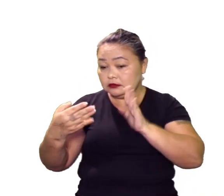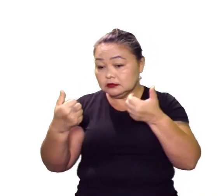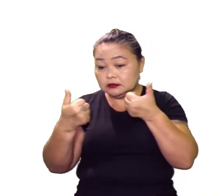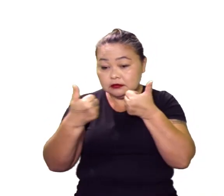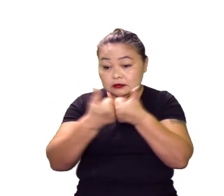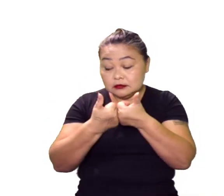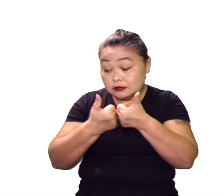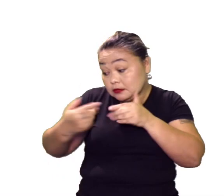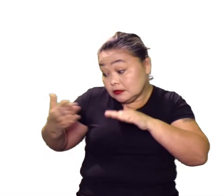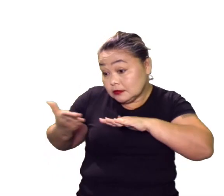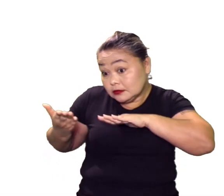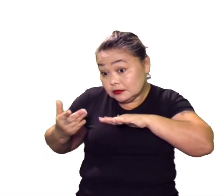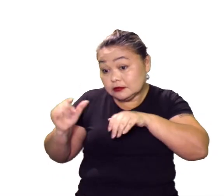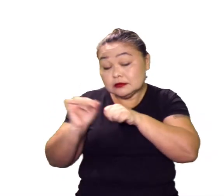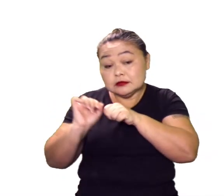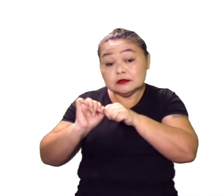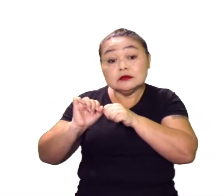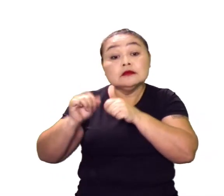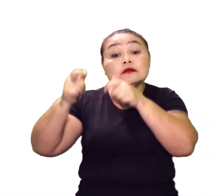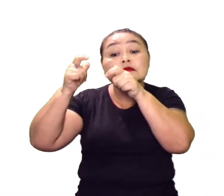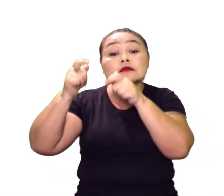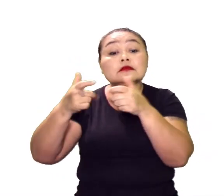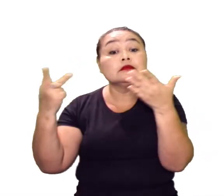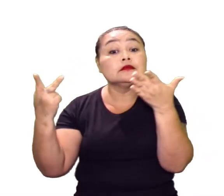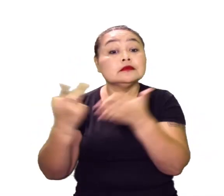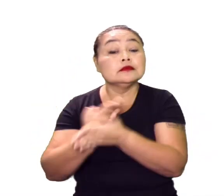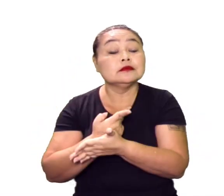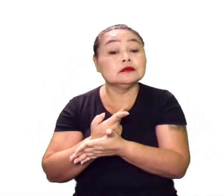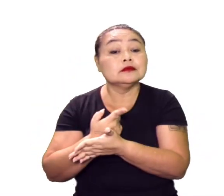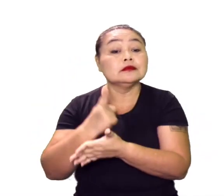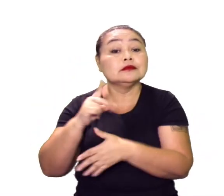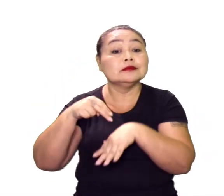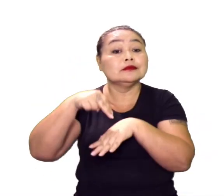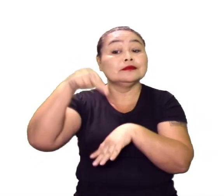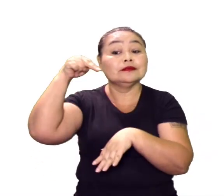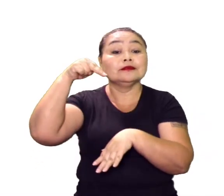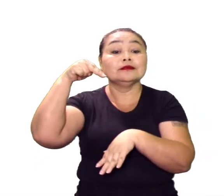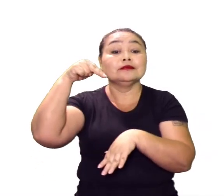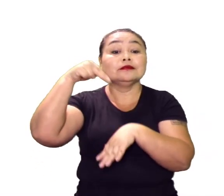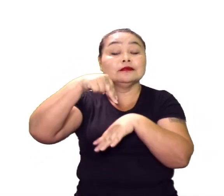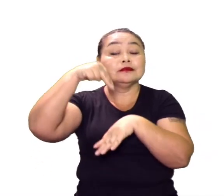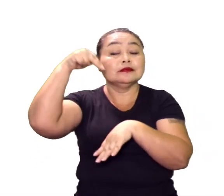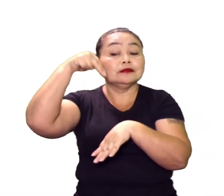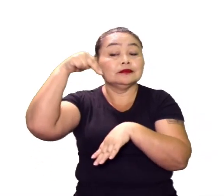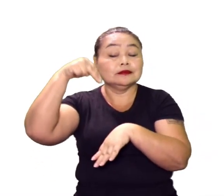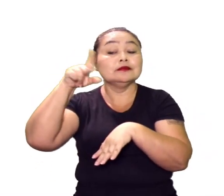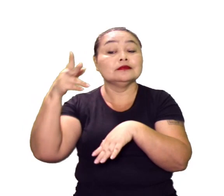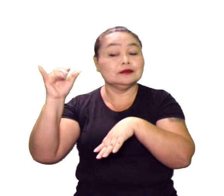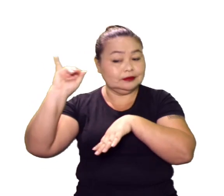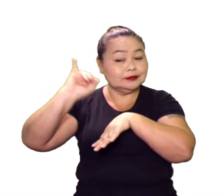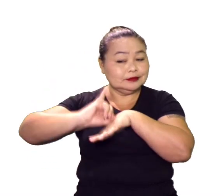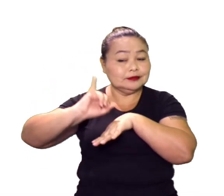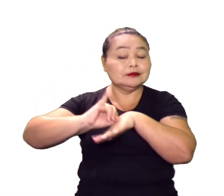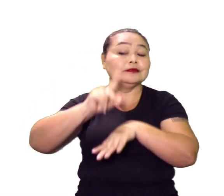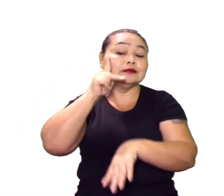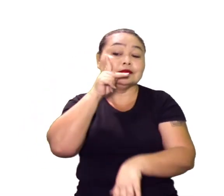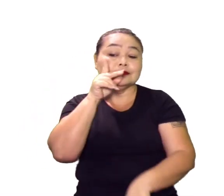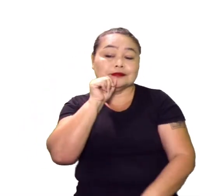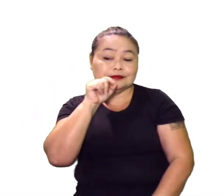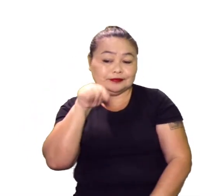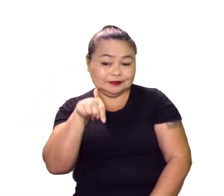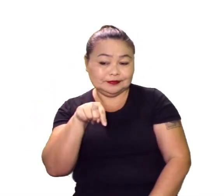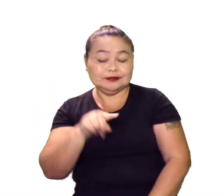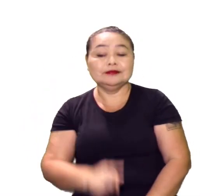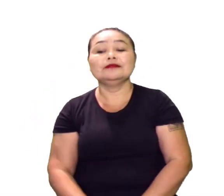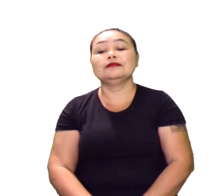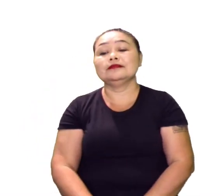perto do nosso tempo. E olha onde é que ela ocorre, aqui no norte de Rondônia. Bem na capital de Porto, né, como Porto